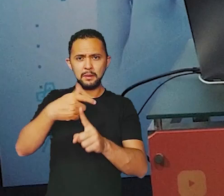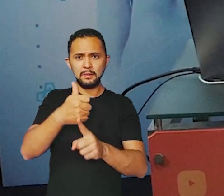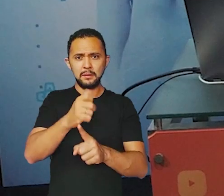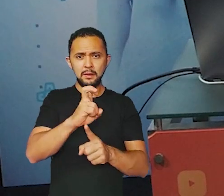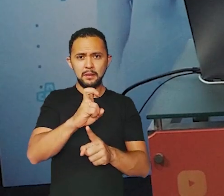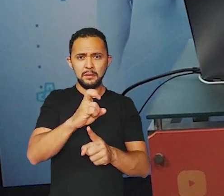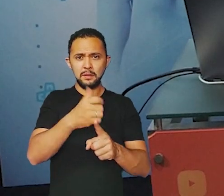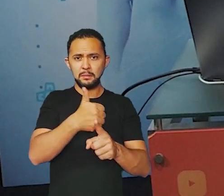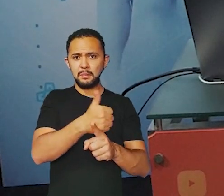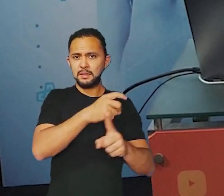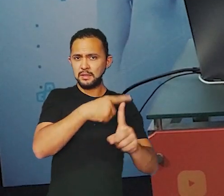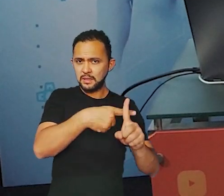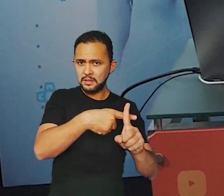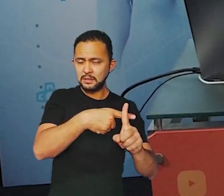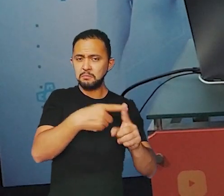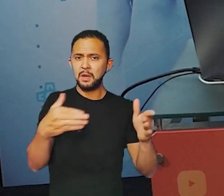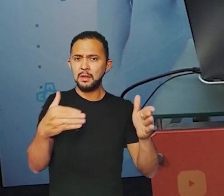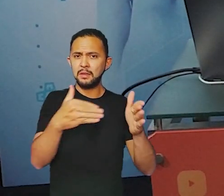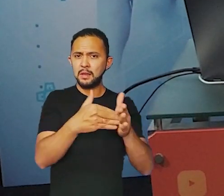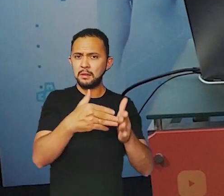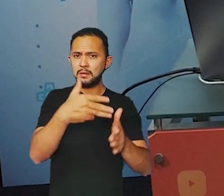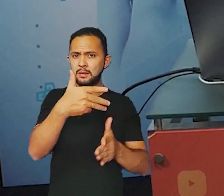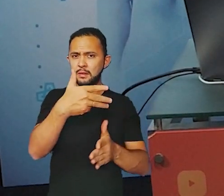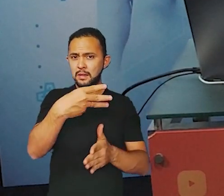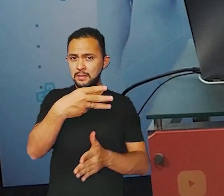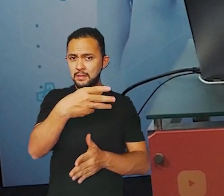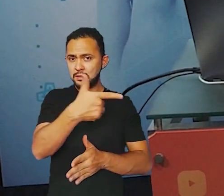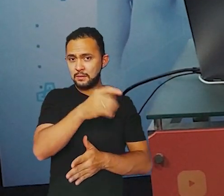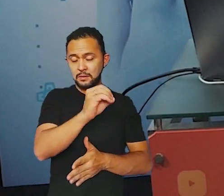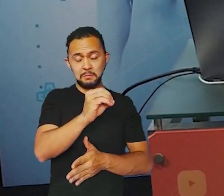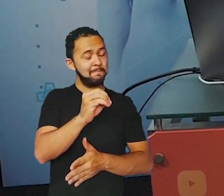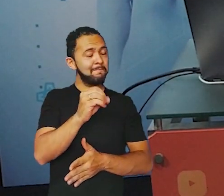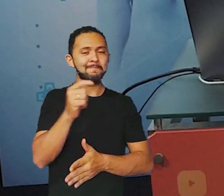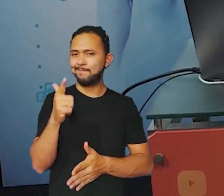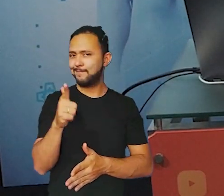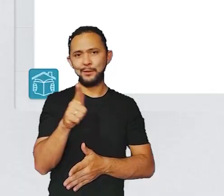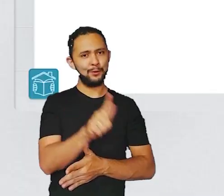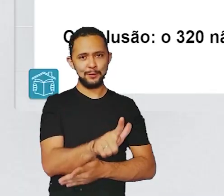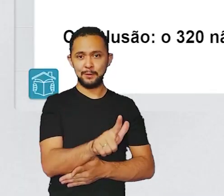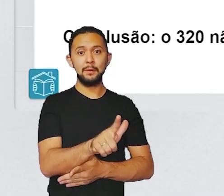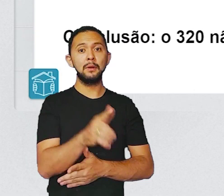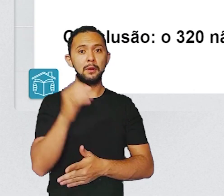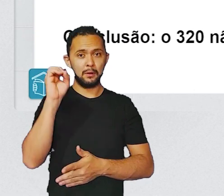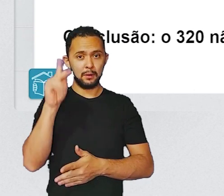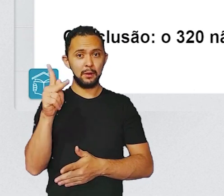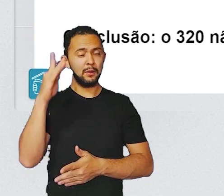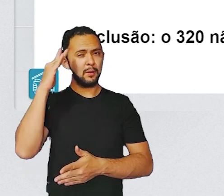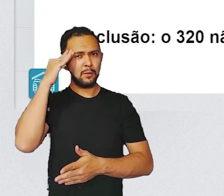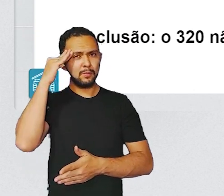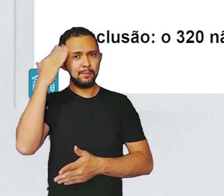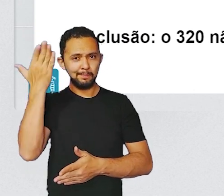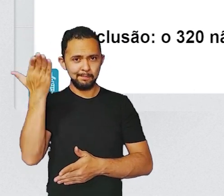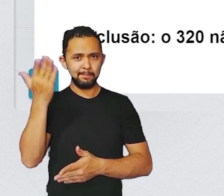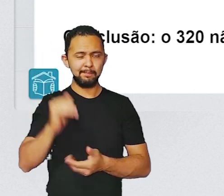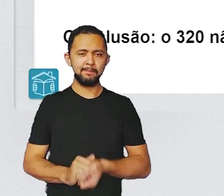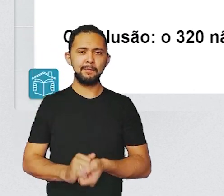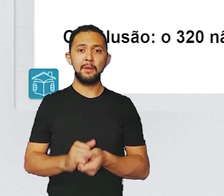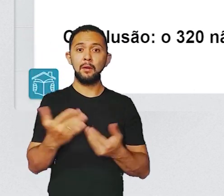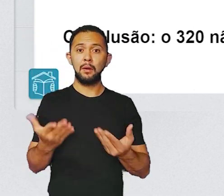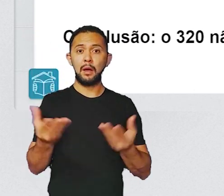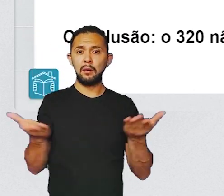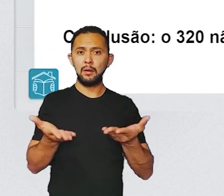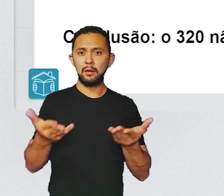começar no próprio 15. Tudo bem? Deu para entender? Tá, beleza? Qual a nossa conclusão? A conclusão é